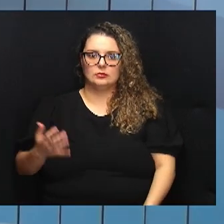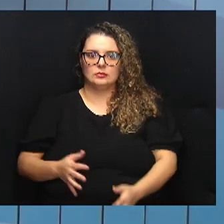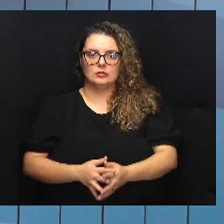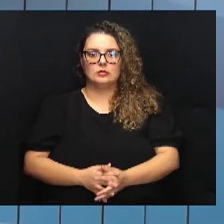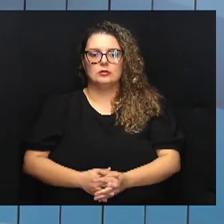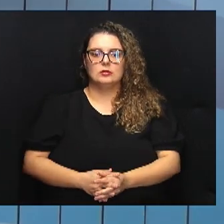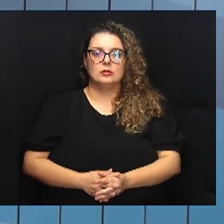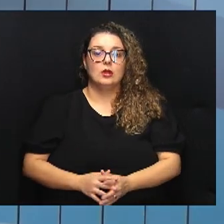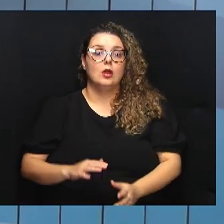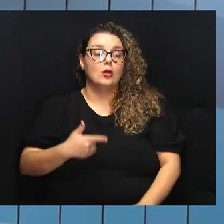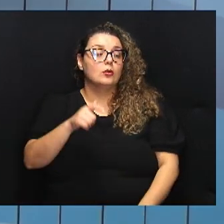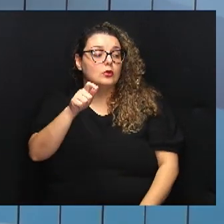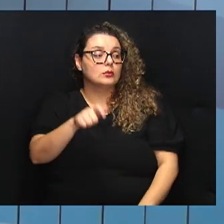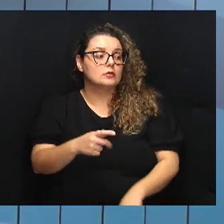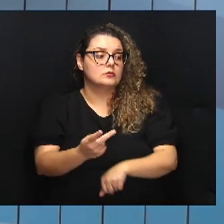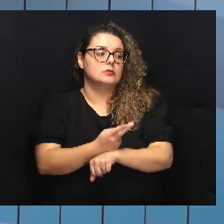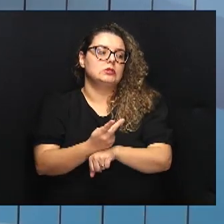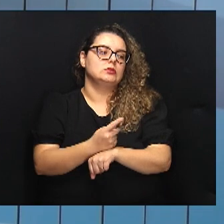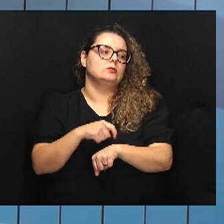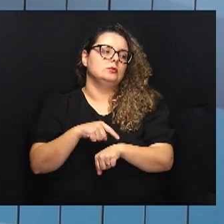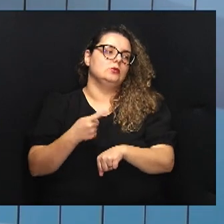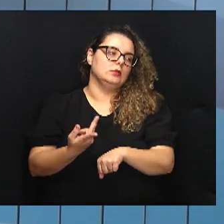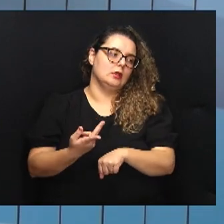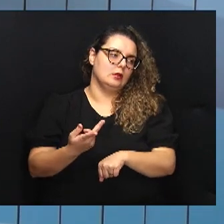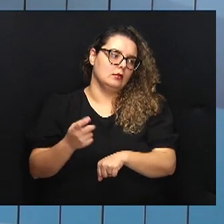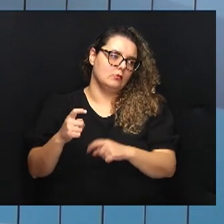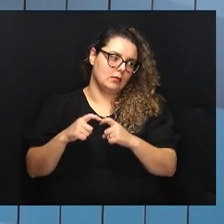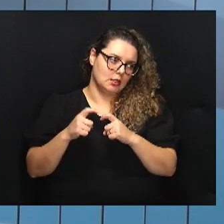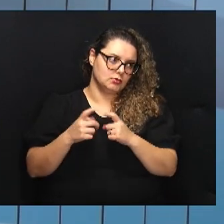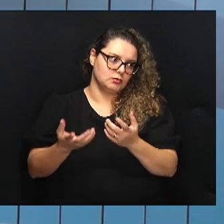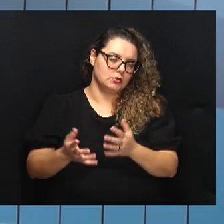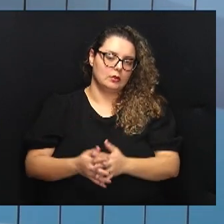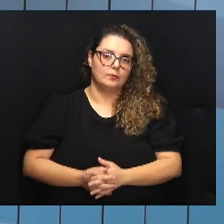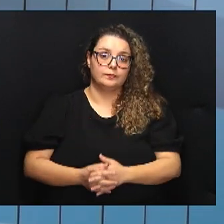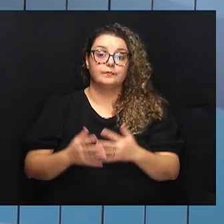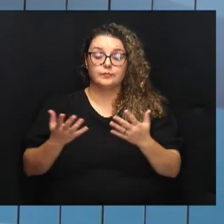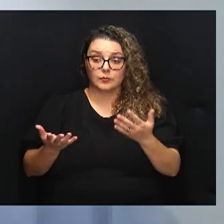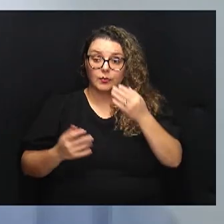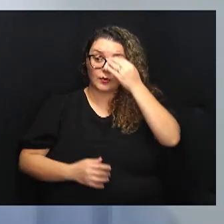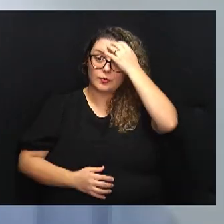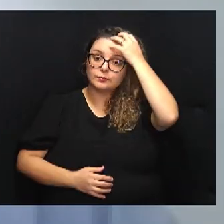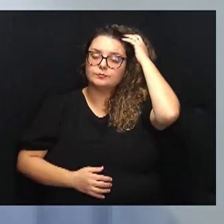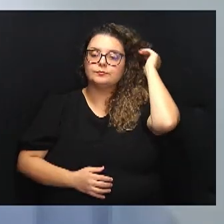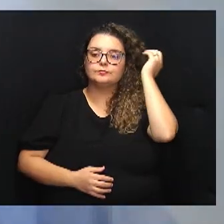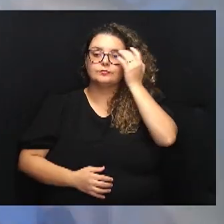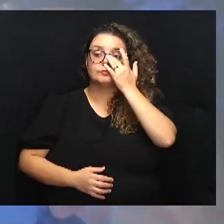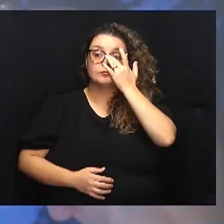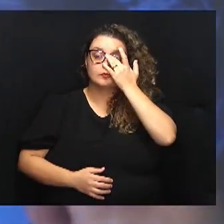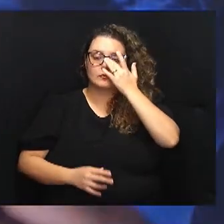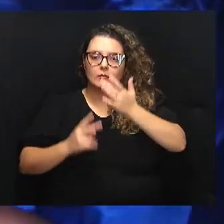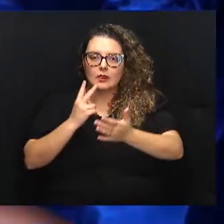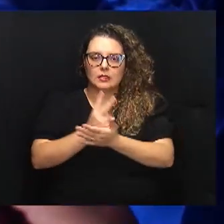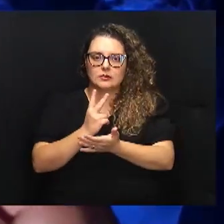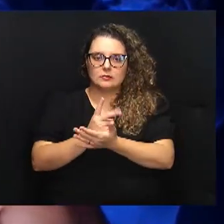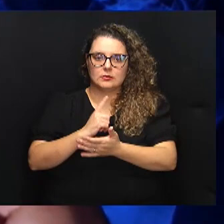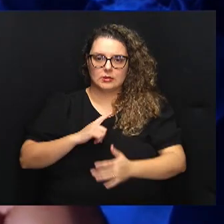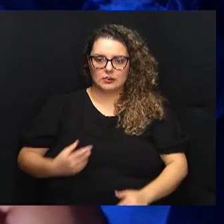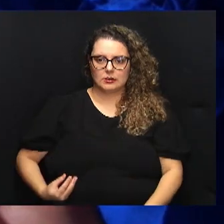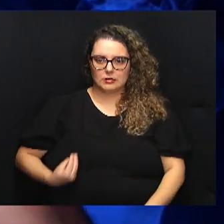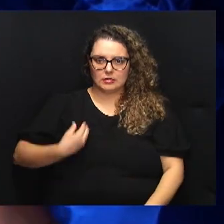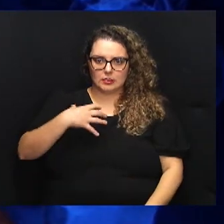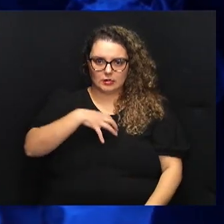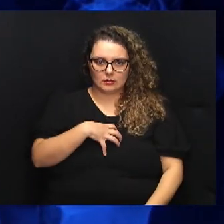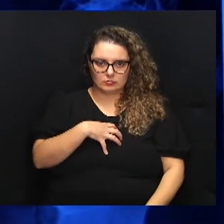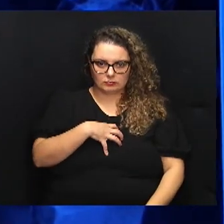da pessoa procurar um médico? Então, vamos lá, né? Sempre que a gente tem a presença desses sintomas que a